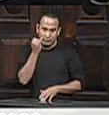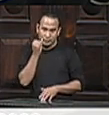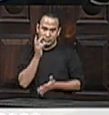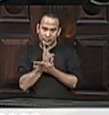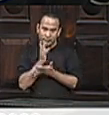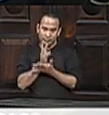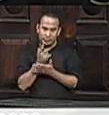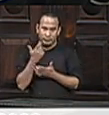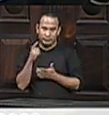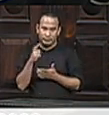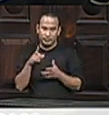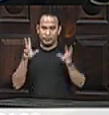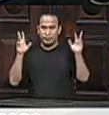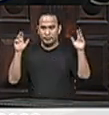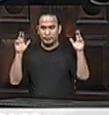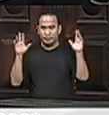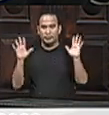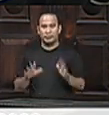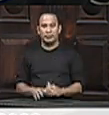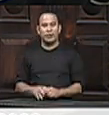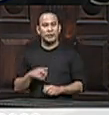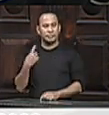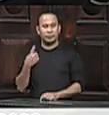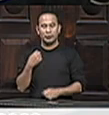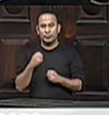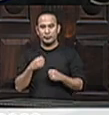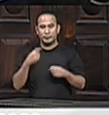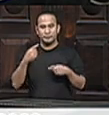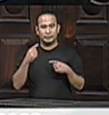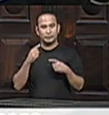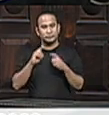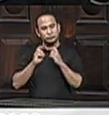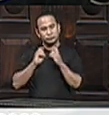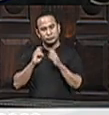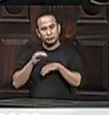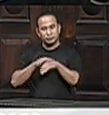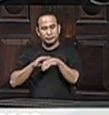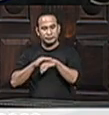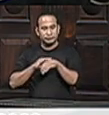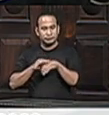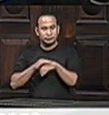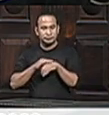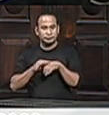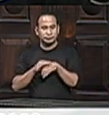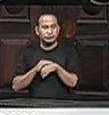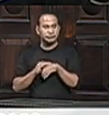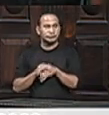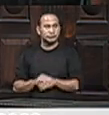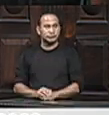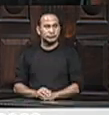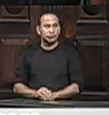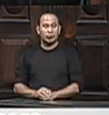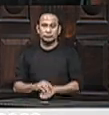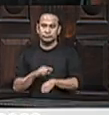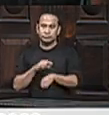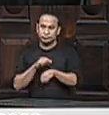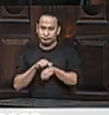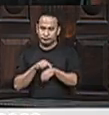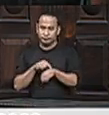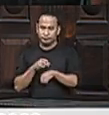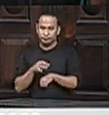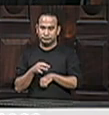grande polêmica, que a gente possa discutir, conversar, pela importância do tema.